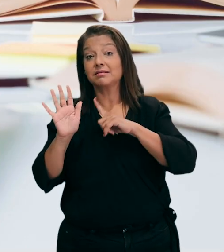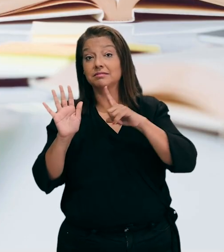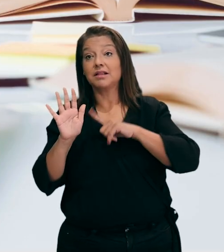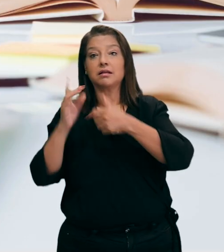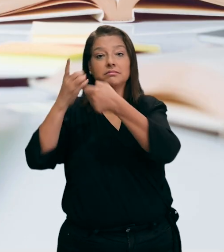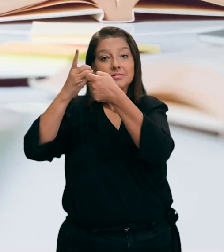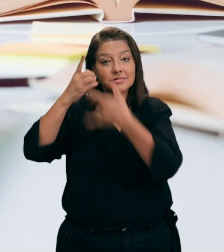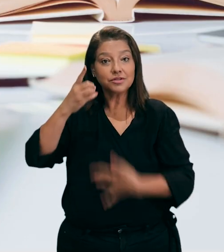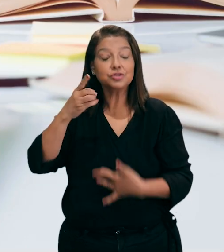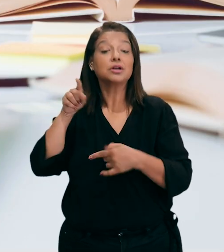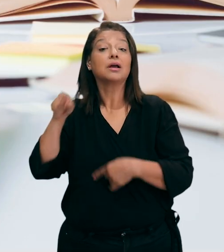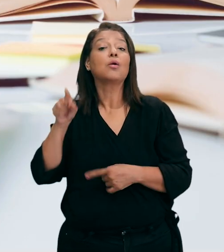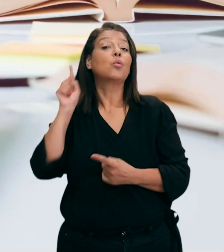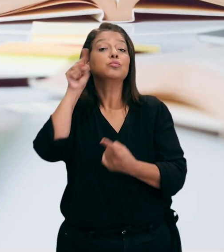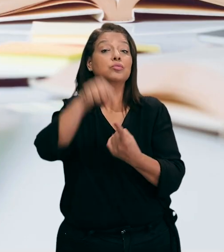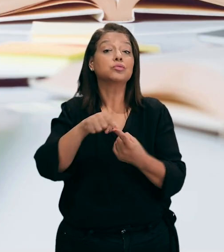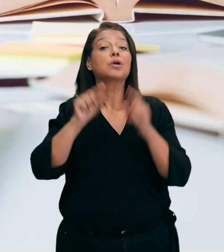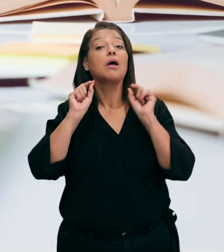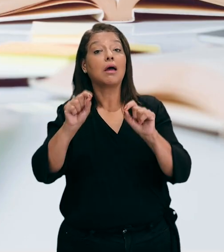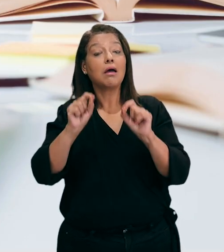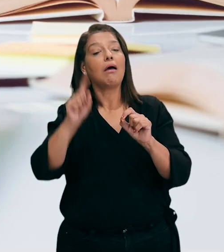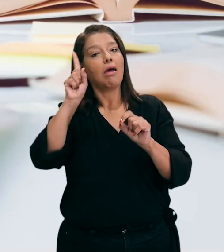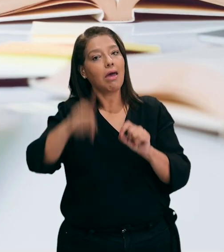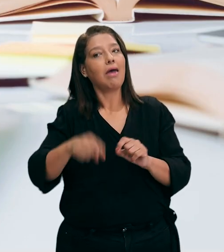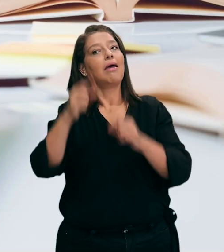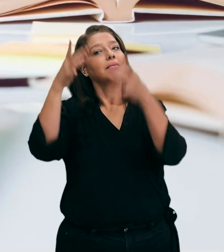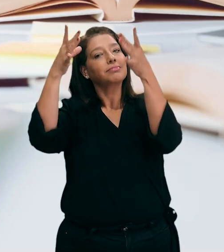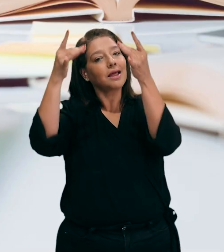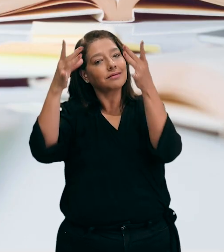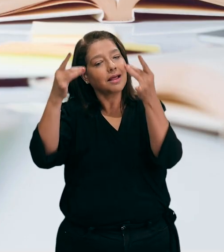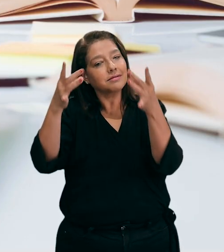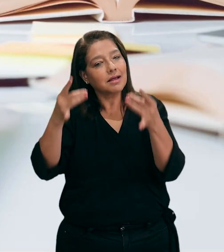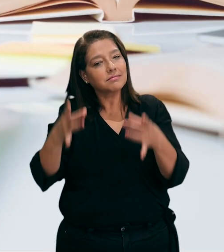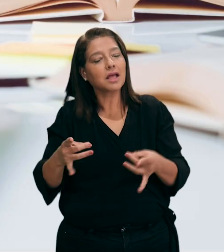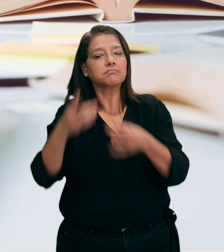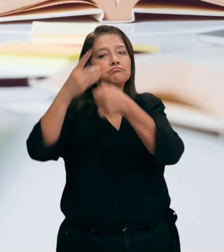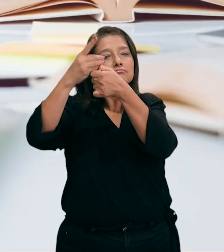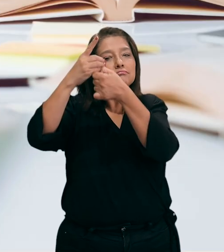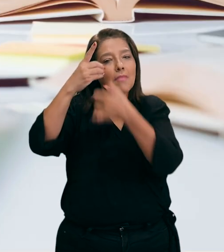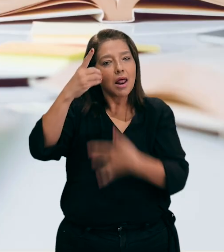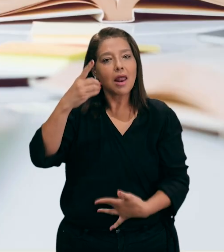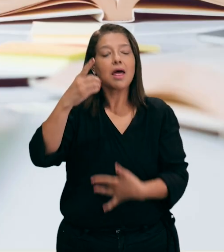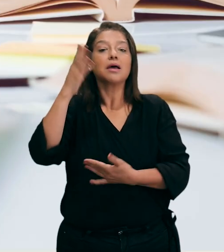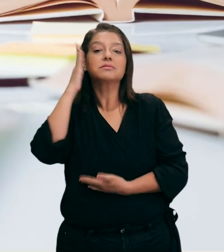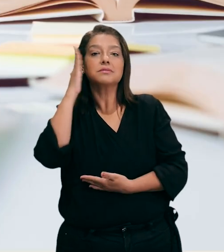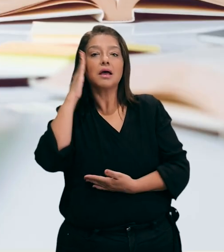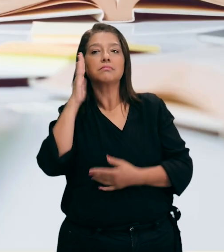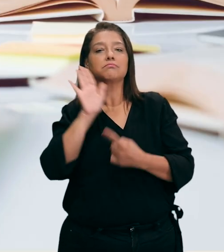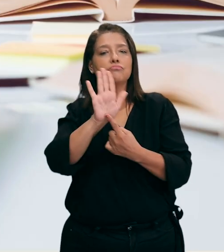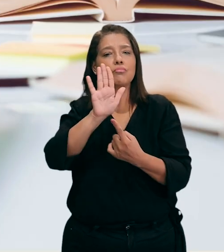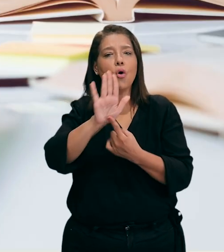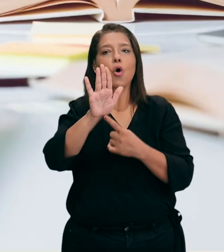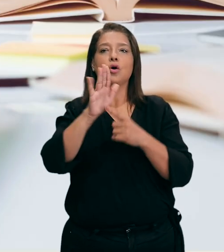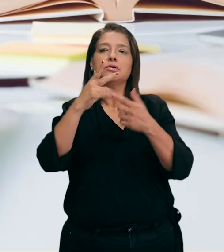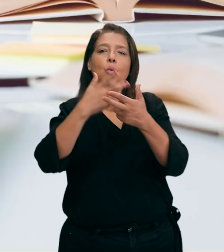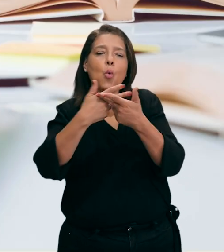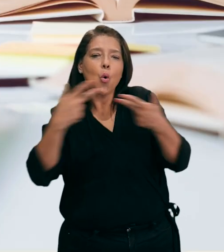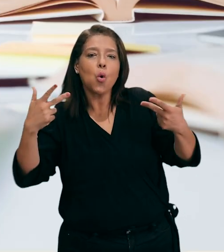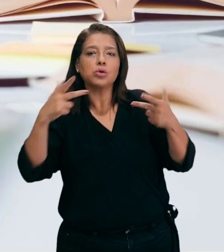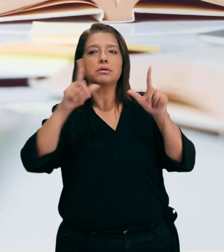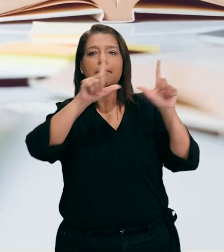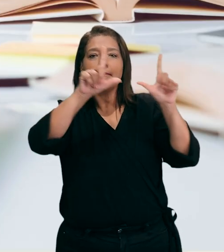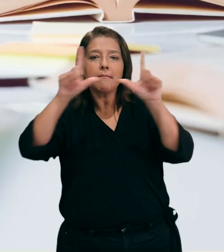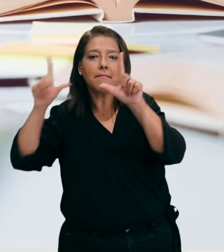tem a finalidade de descrever, colocar o leitor diante de imagens, sensações